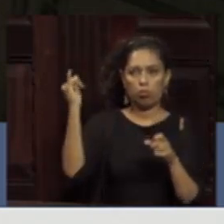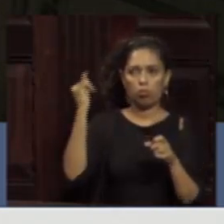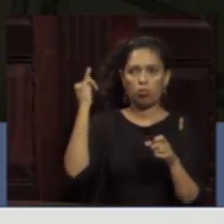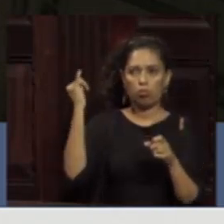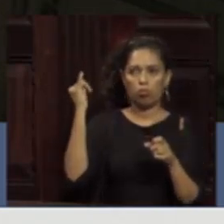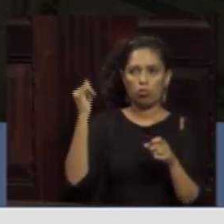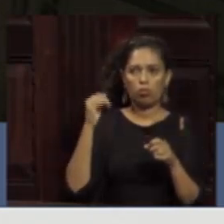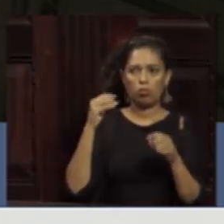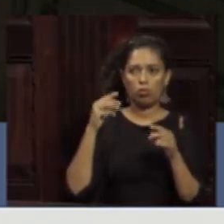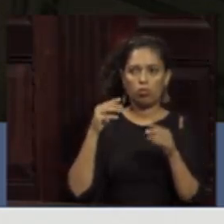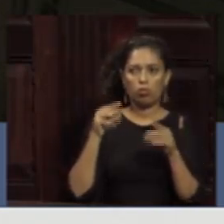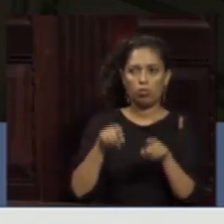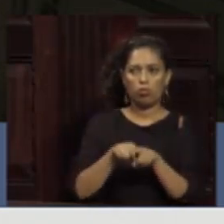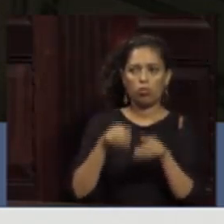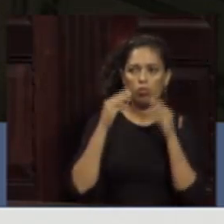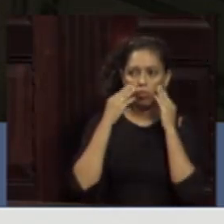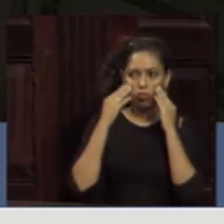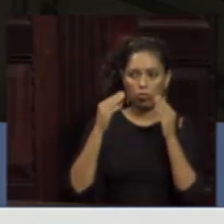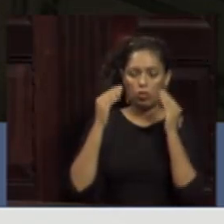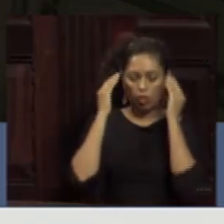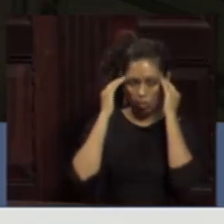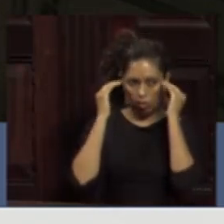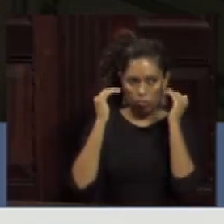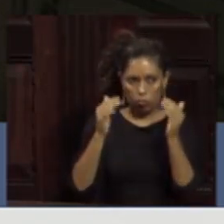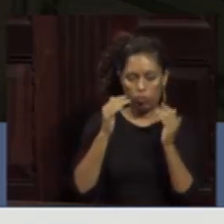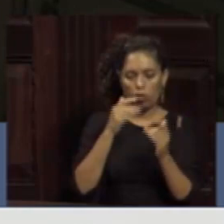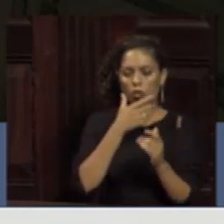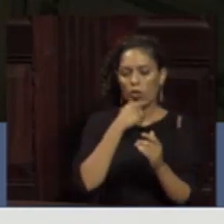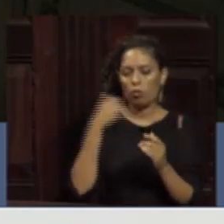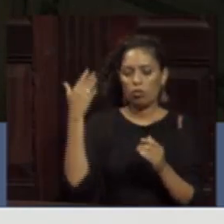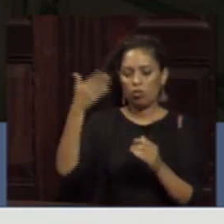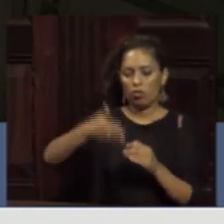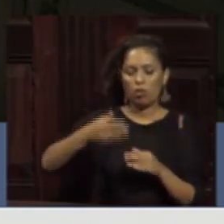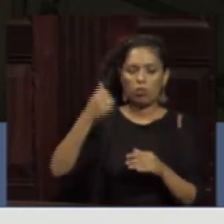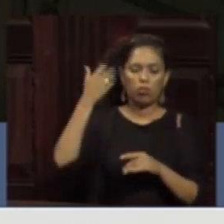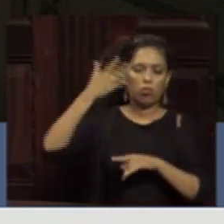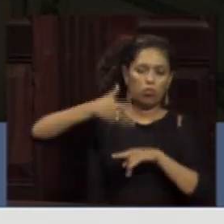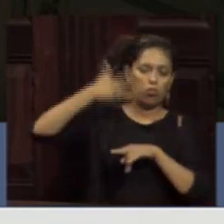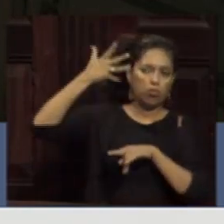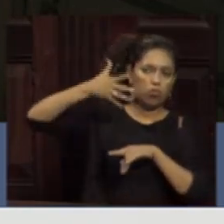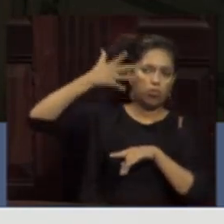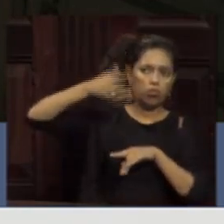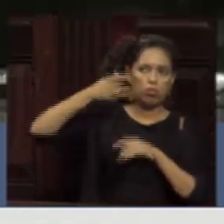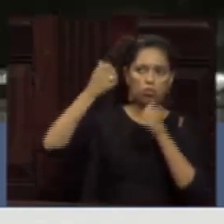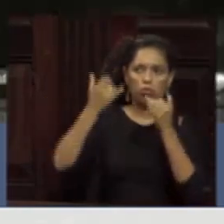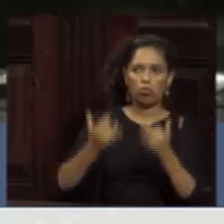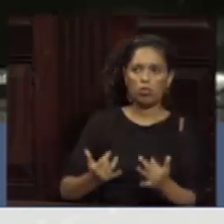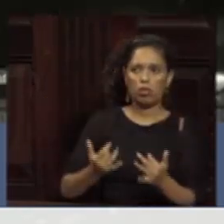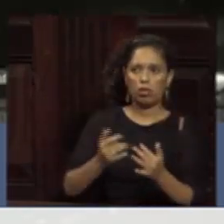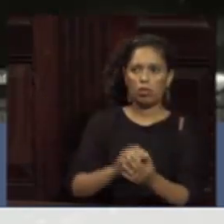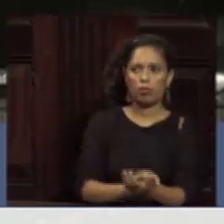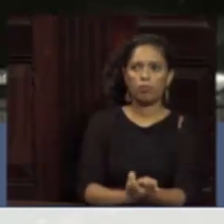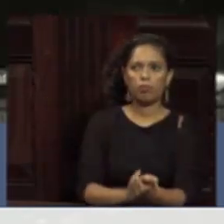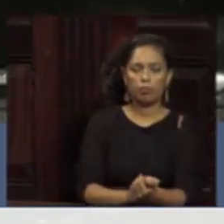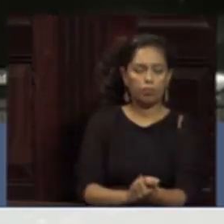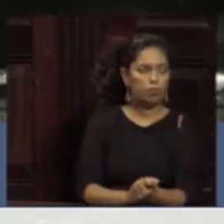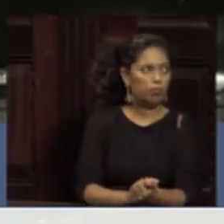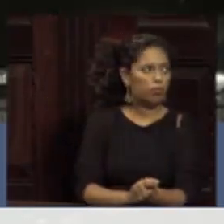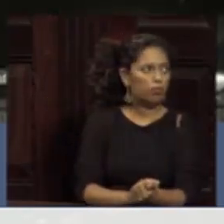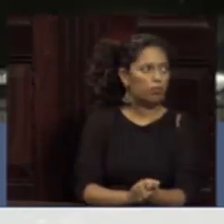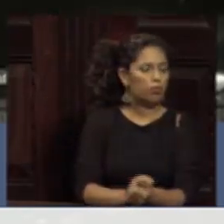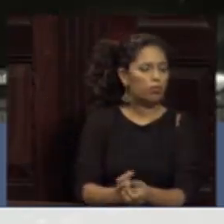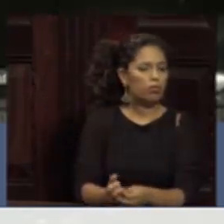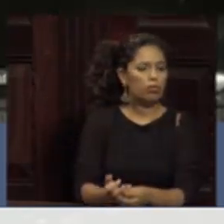devemos àquele que vem de São Paulo aqui trazer informações importantes para a nossa segurança. Obrigado. Rei do convite,